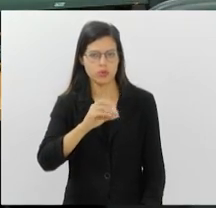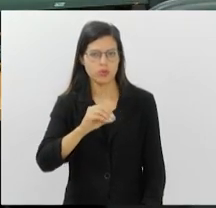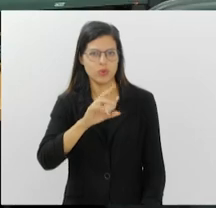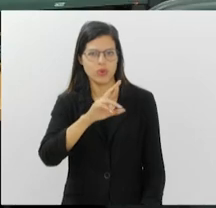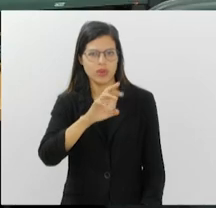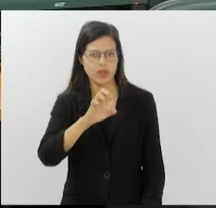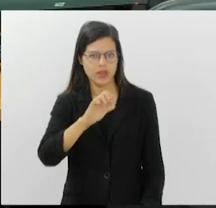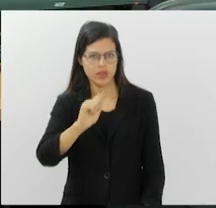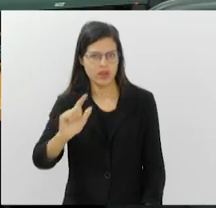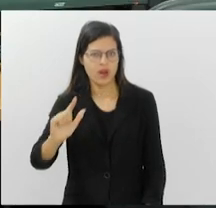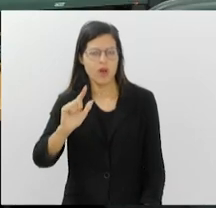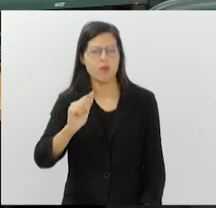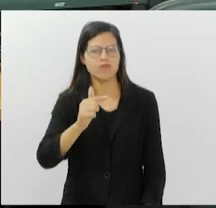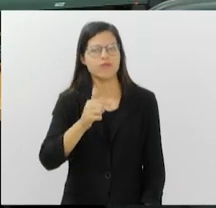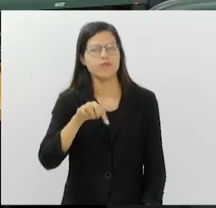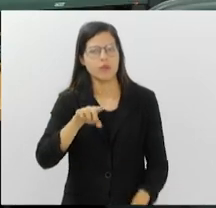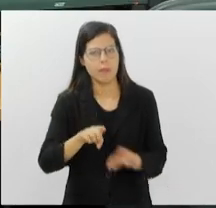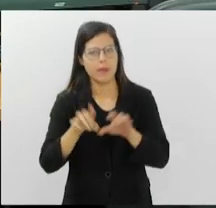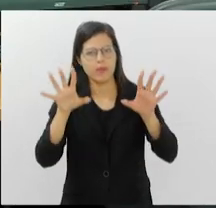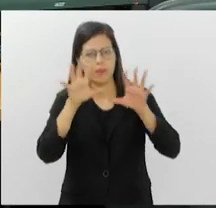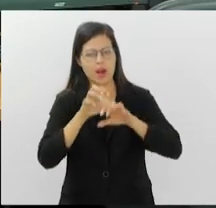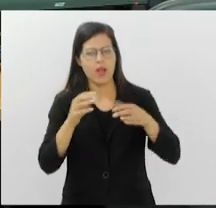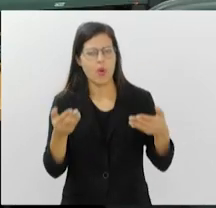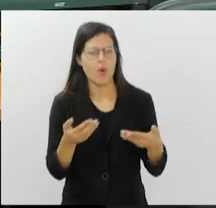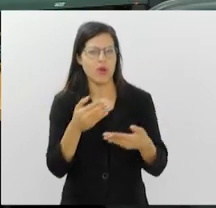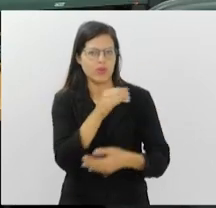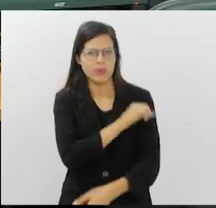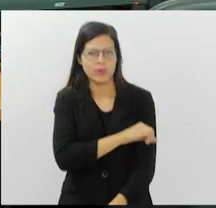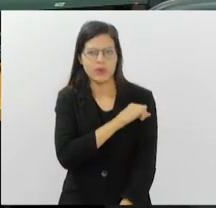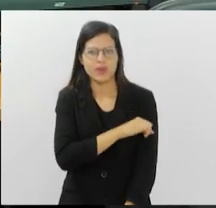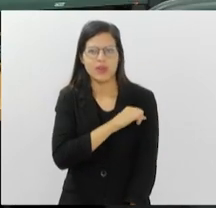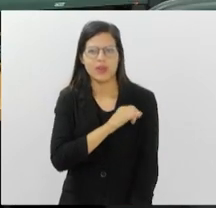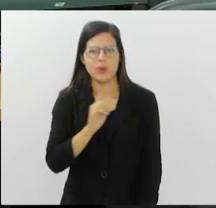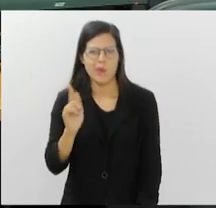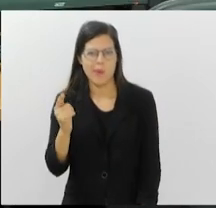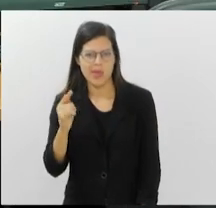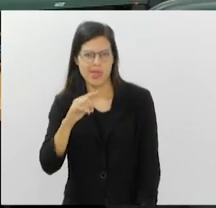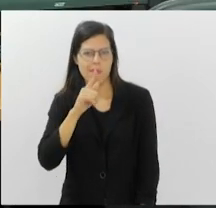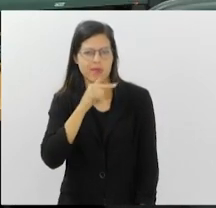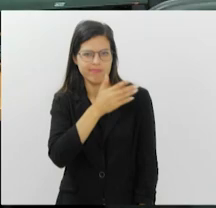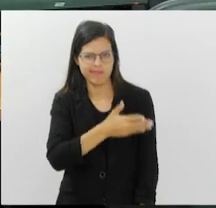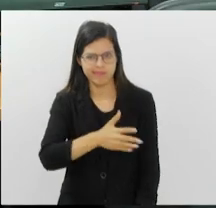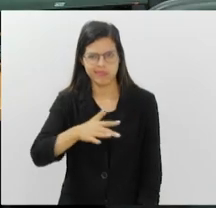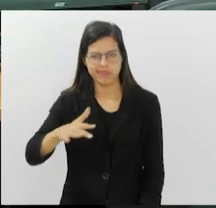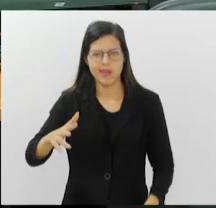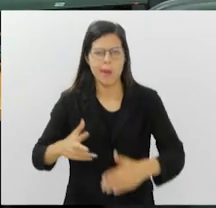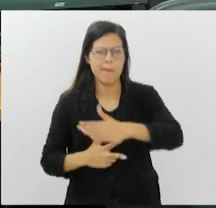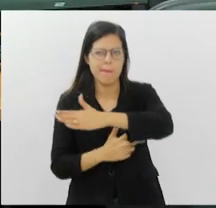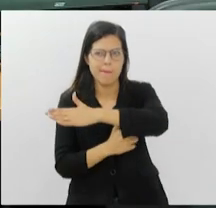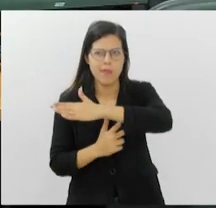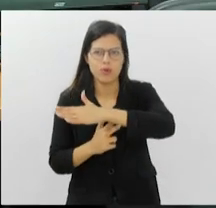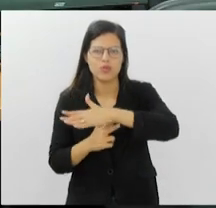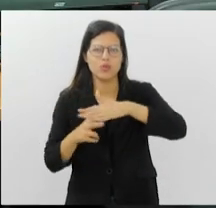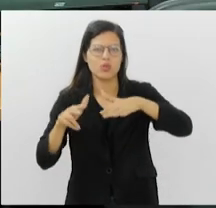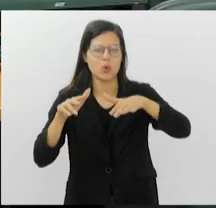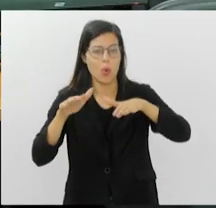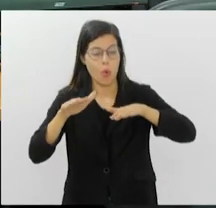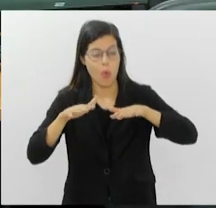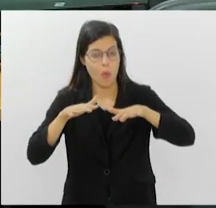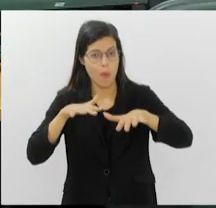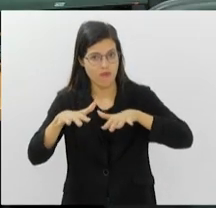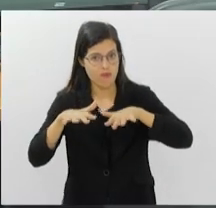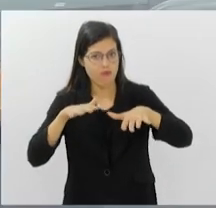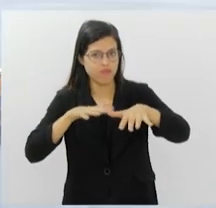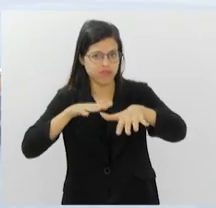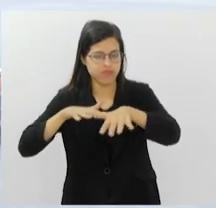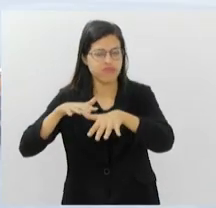ver agora como está o tempo aqui no Rio de Janeiro. Você vê aí imagens da Baía de Guanabara, Ponte Rio-Niterói, sempre com aquele movimento intenso. Não há